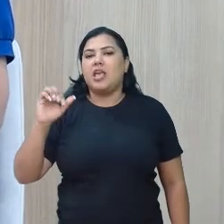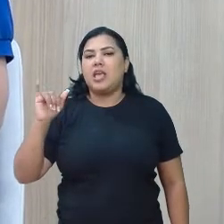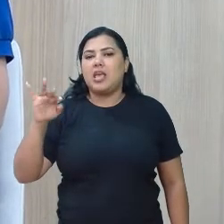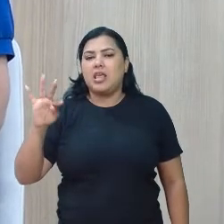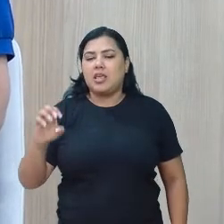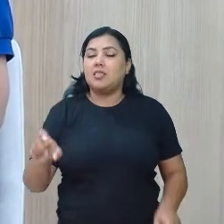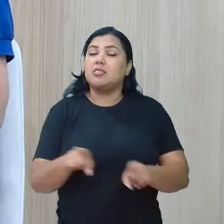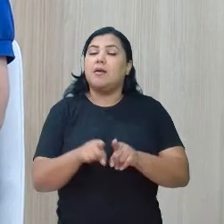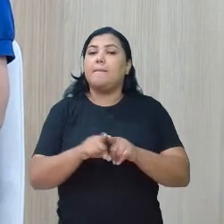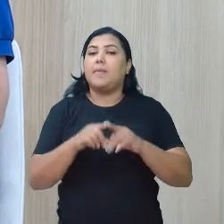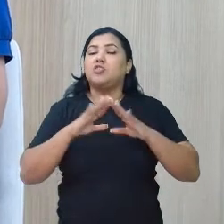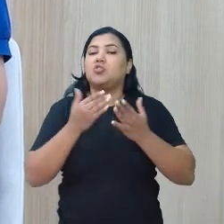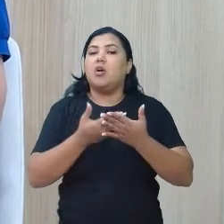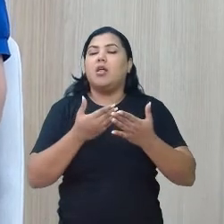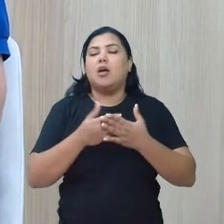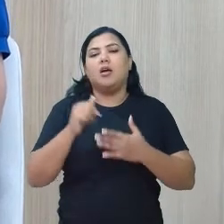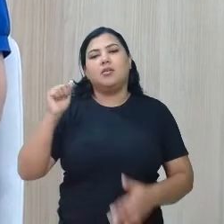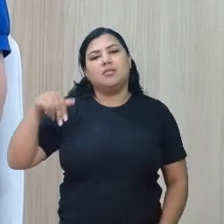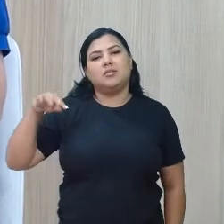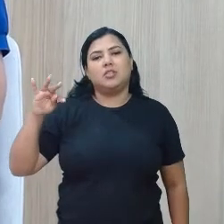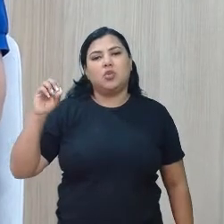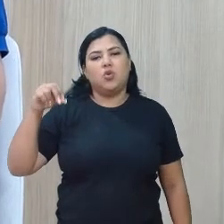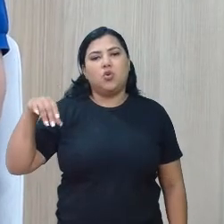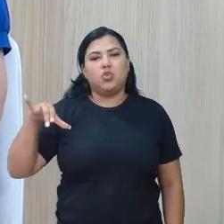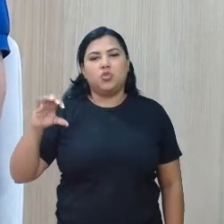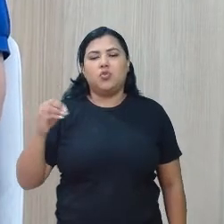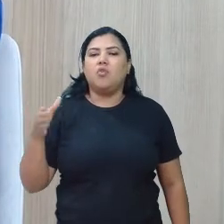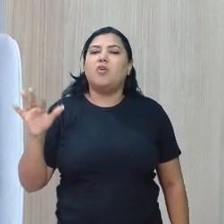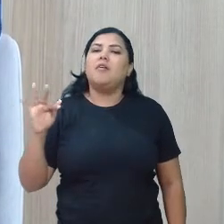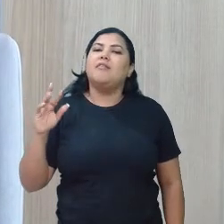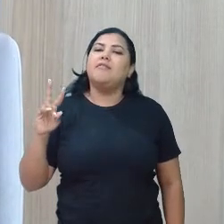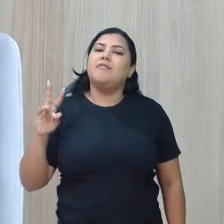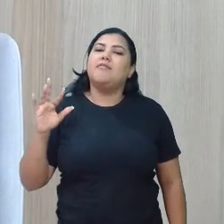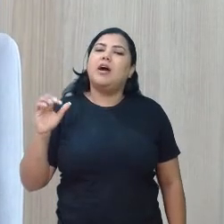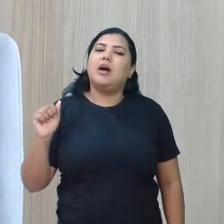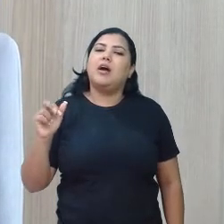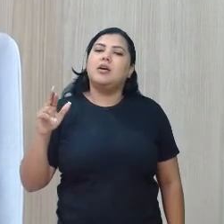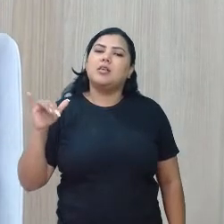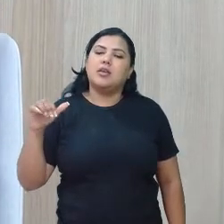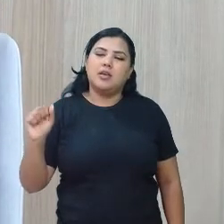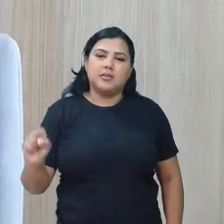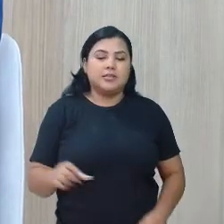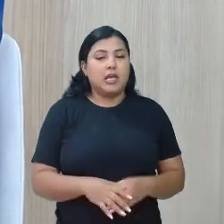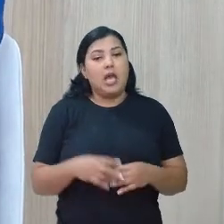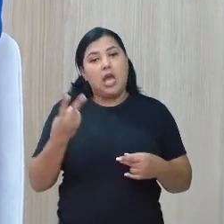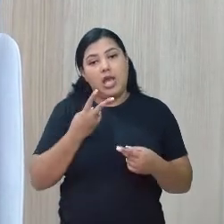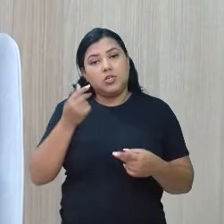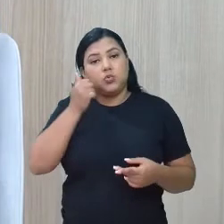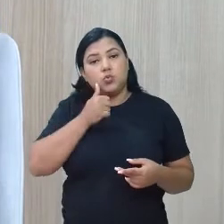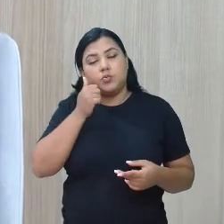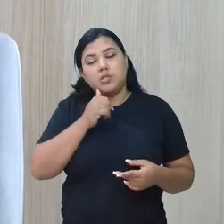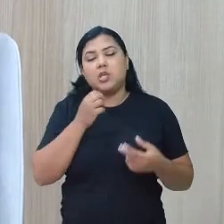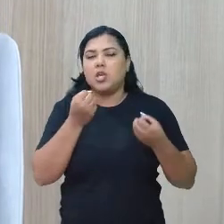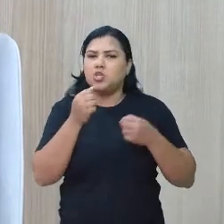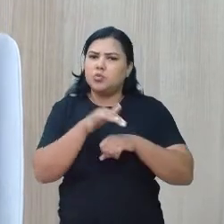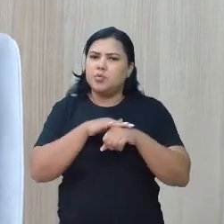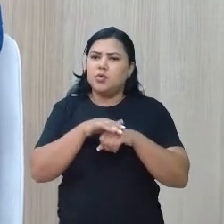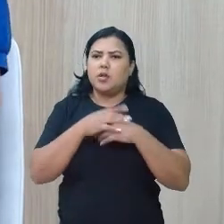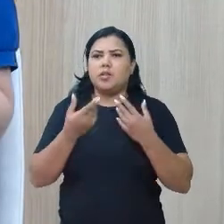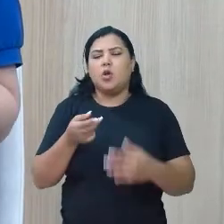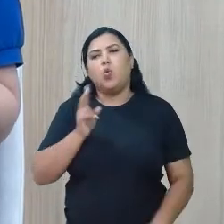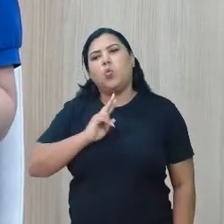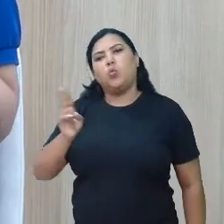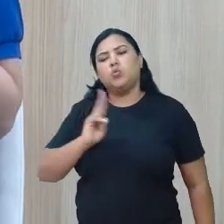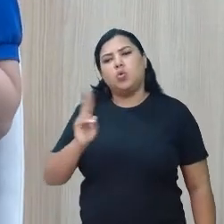pessoal está super interagindo, né? As duas que comentaram aqui embaixo foram a Lauriane e a Evelyn falando sobre o nome